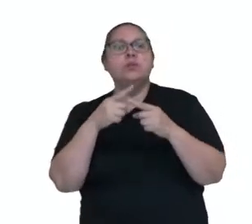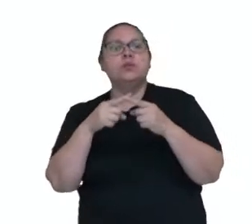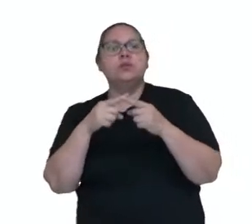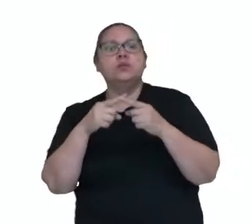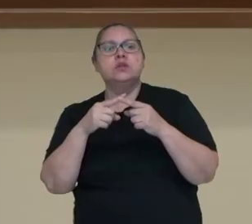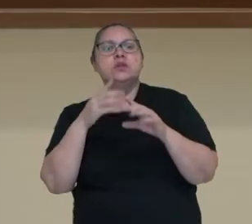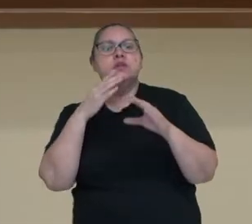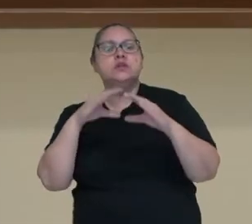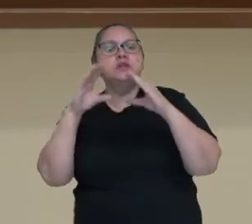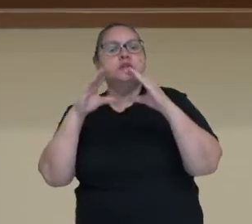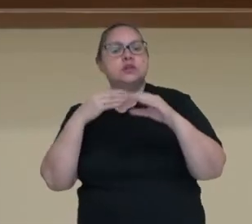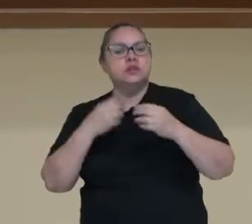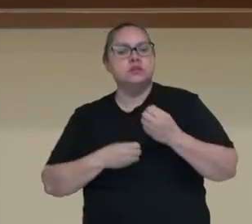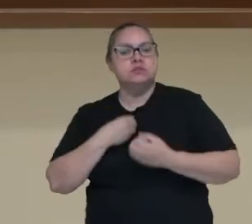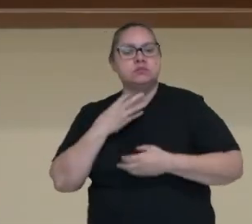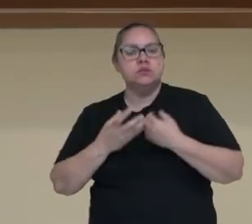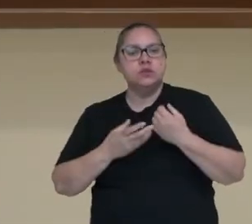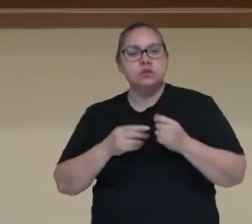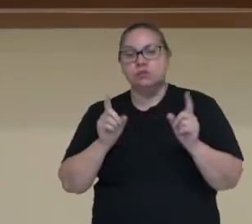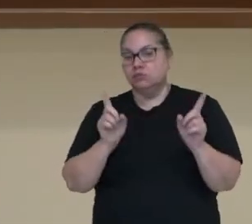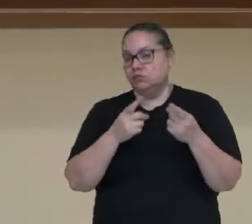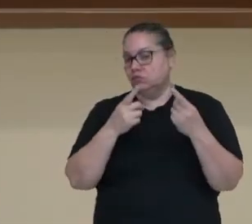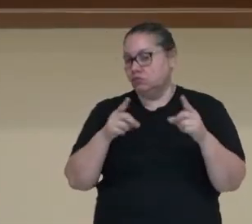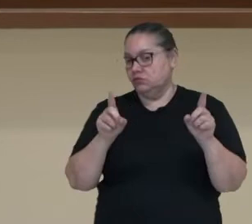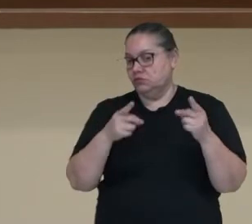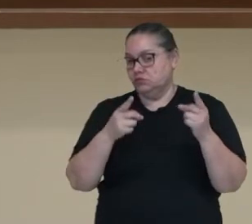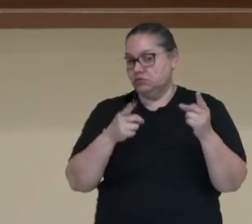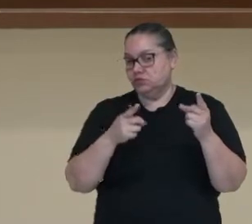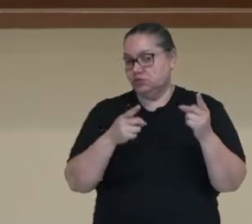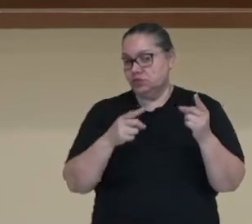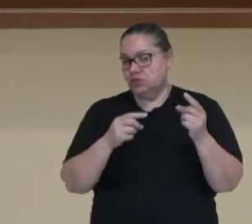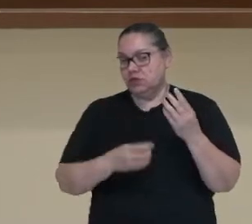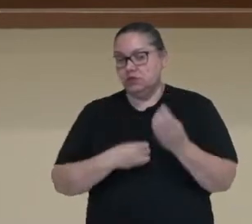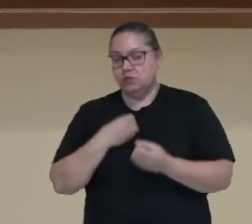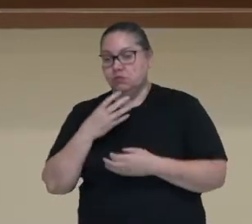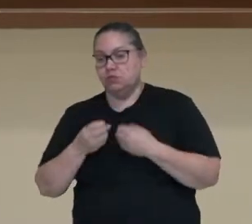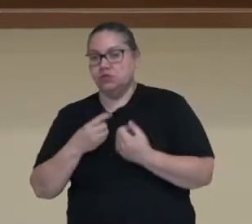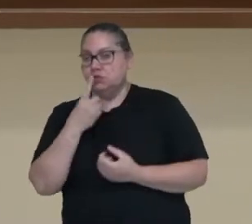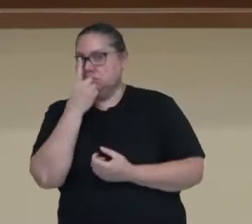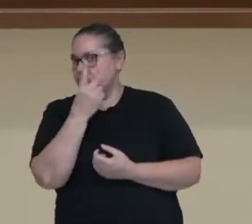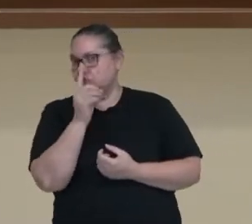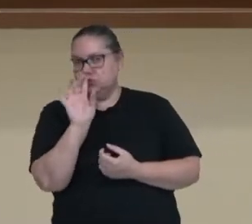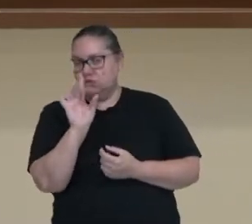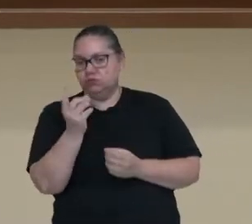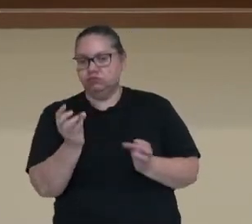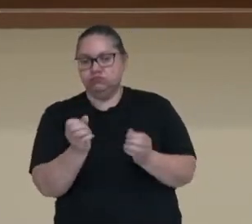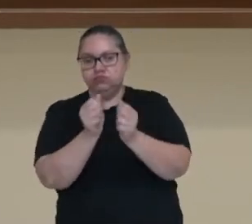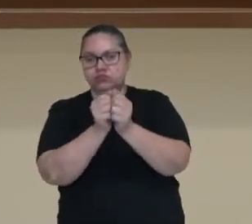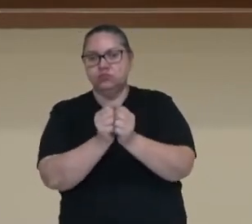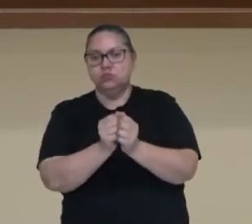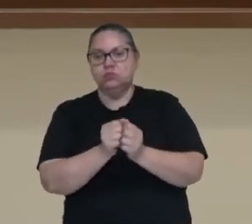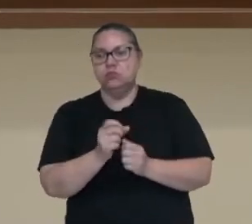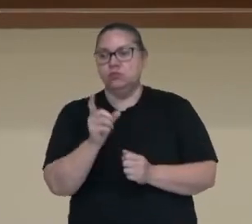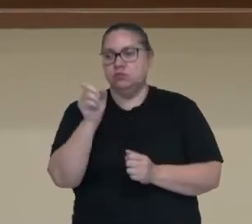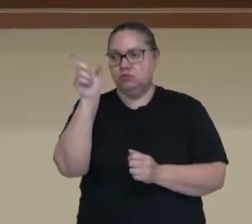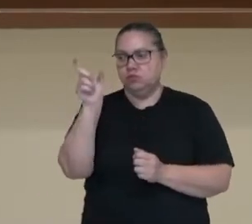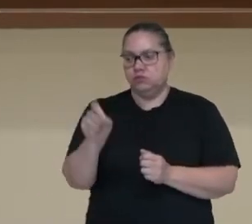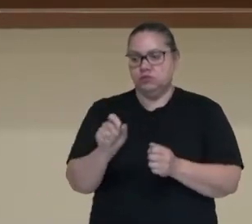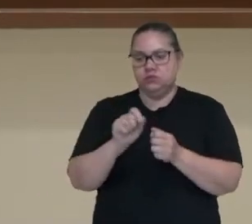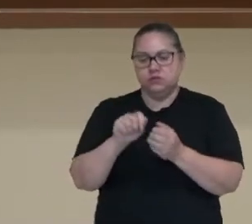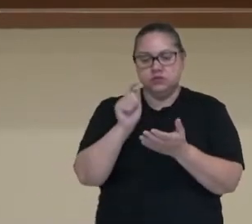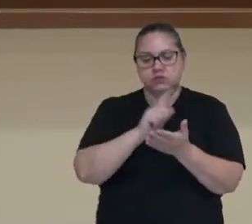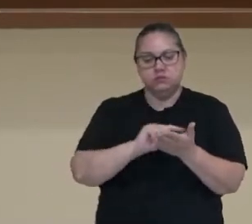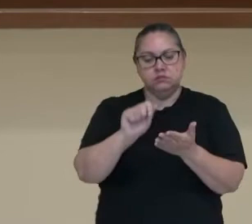ser cantada. Então, música e poesia era uma coisa só. Alguém compunha a letra,